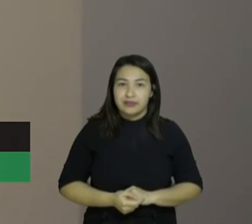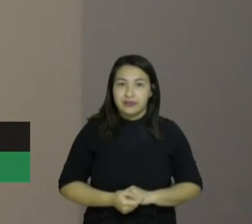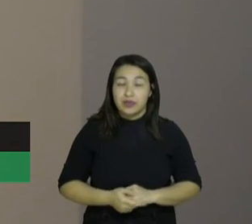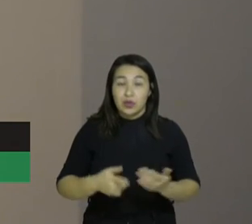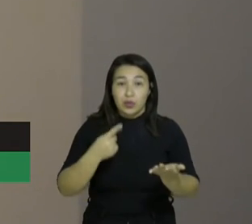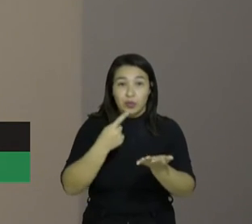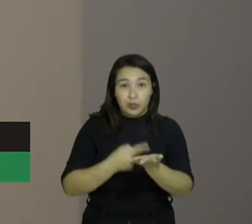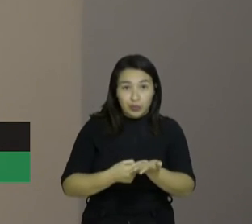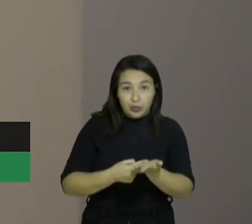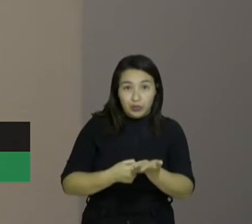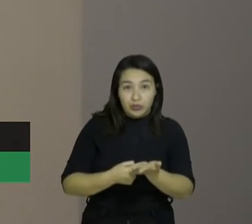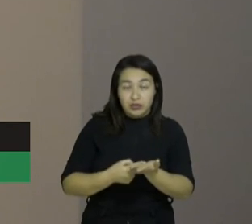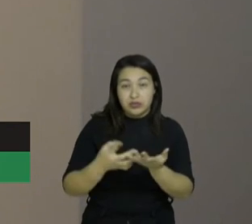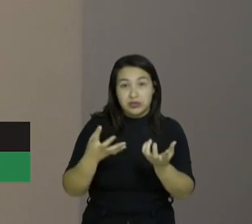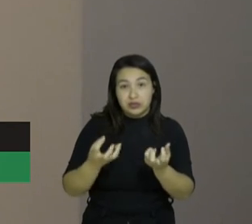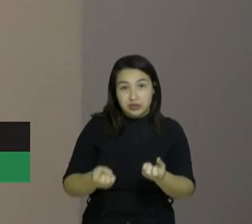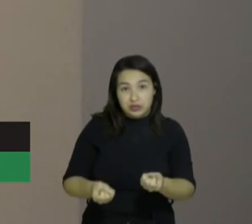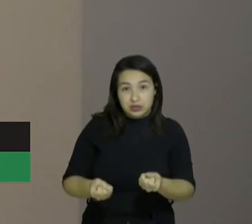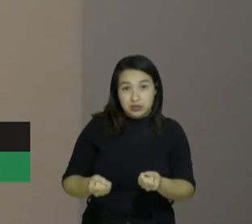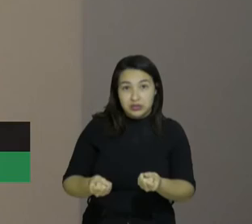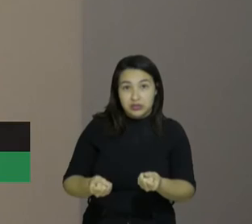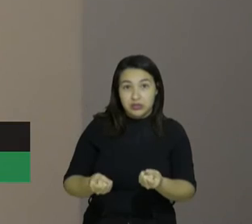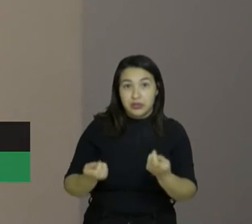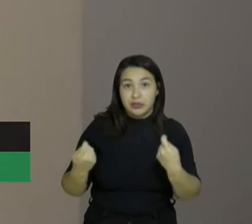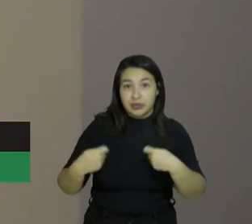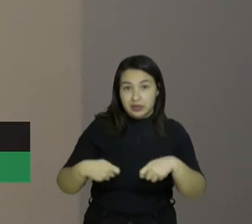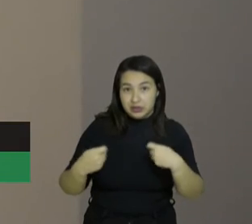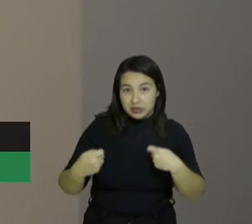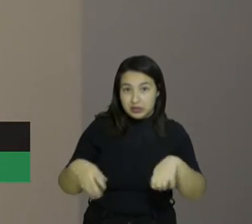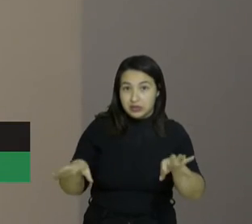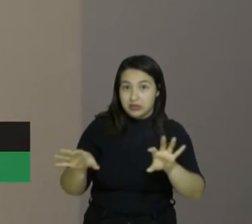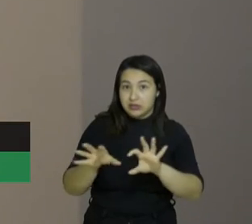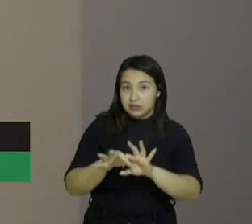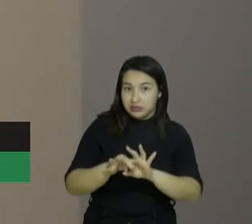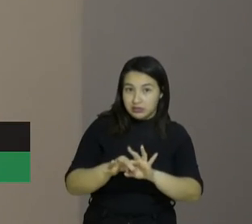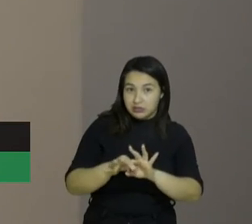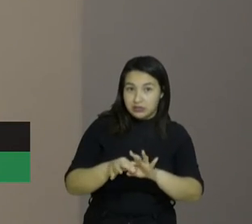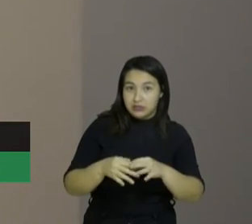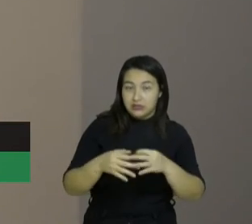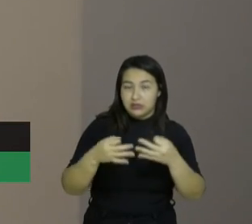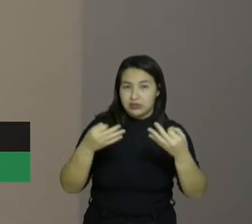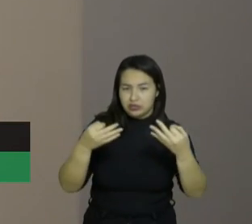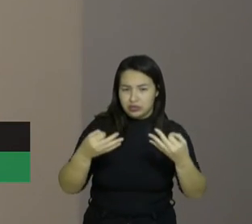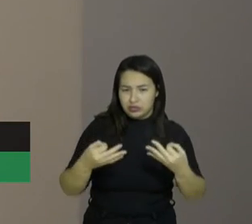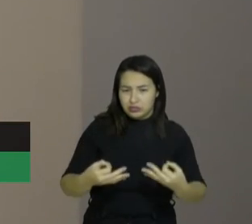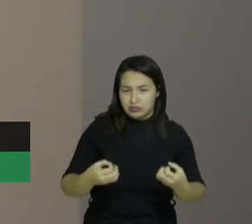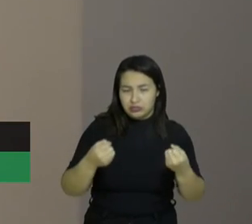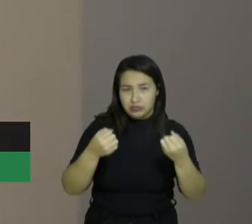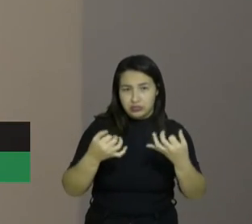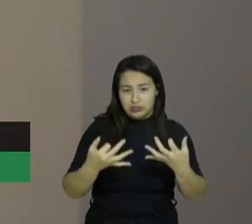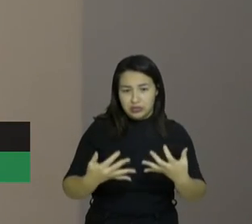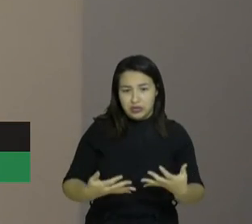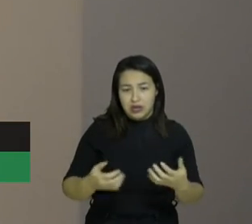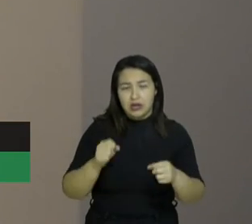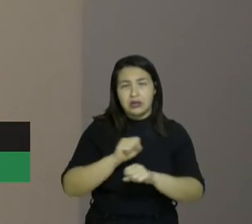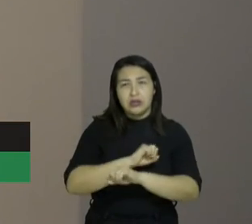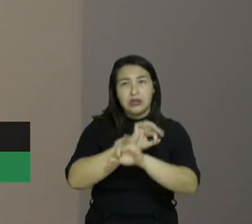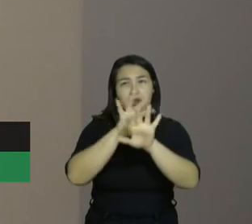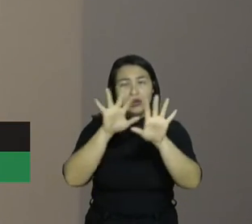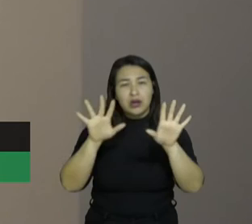assumidos no acordo devem ser vinculativos e justificáveis com mecanismos Claros de